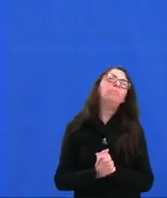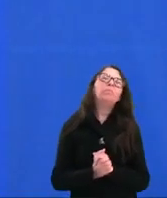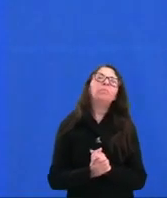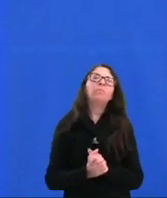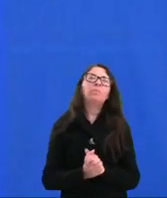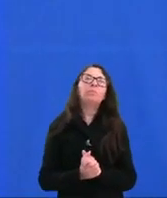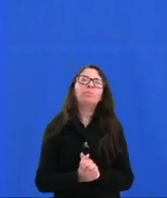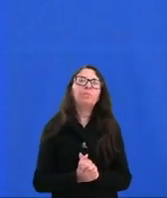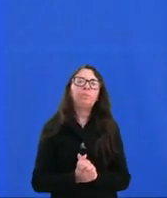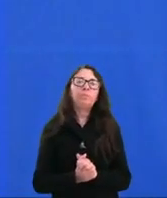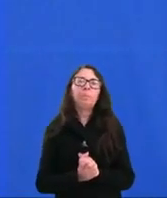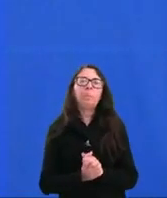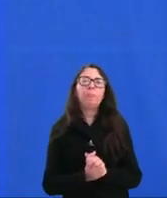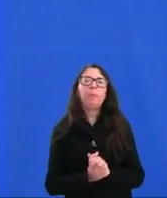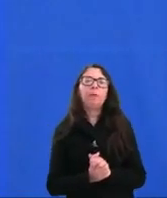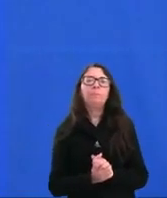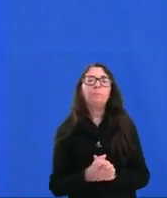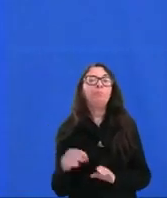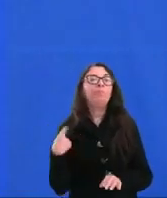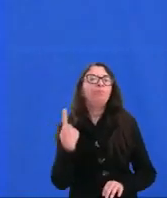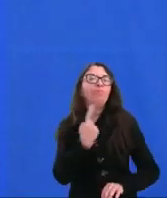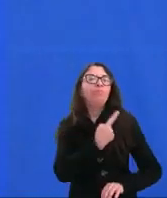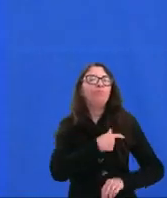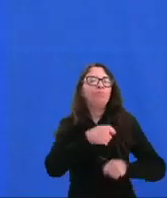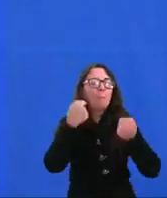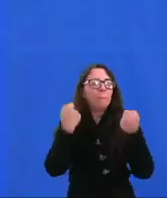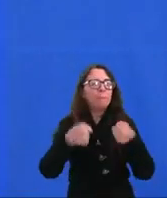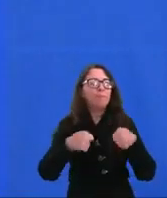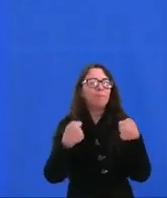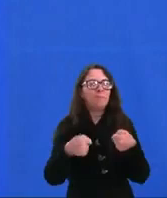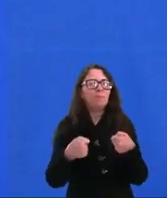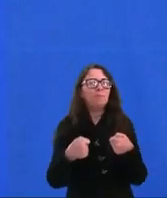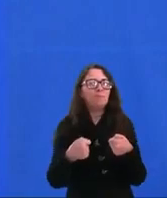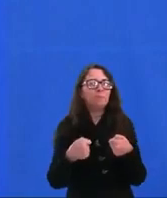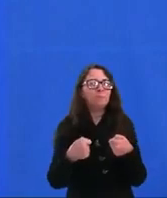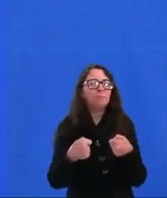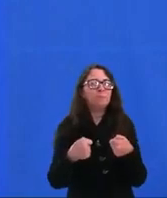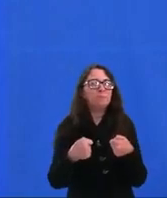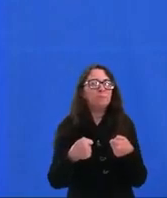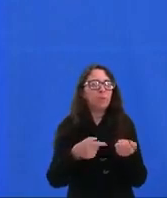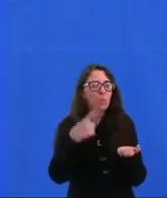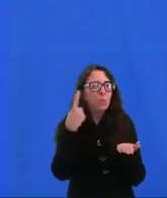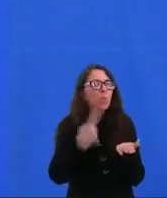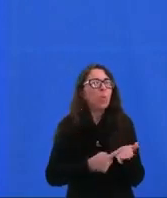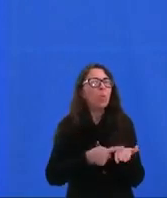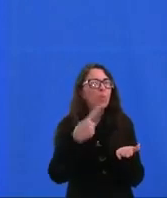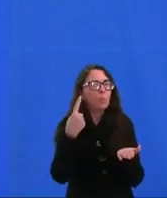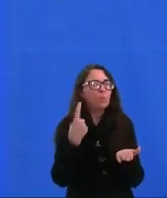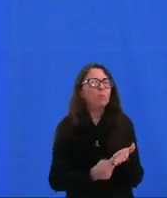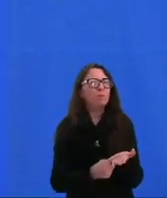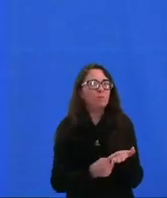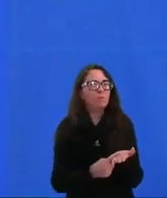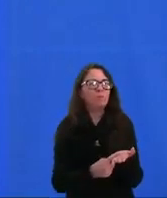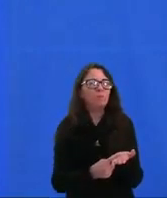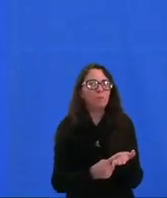da missão da igreja é realizar os propósitos redentores do Pai.